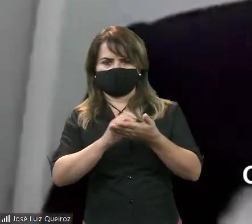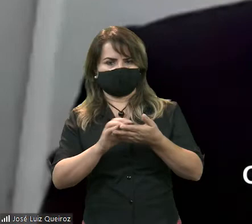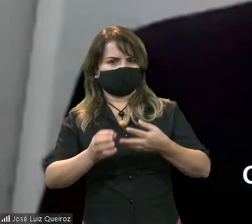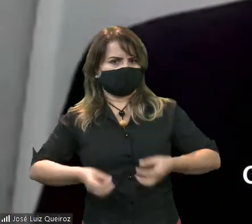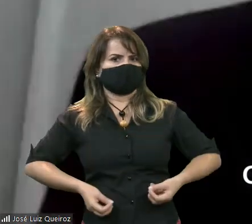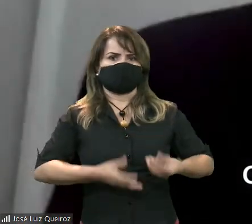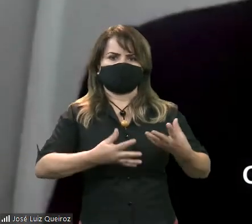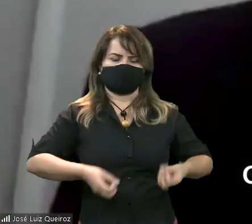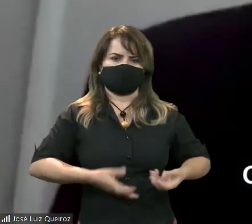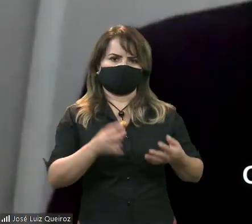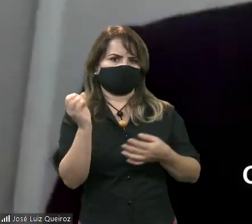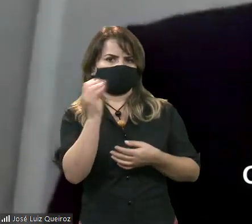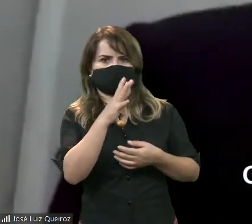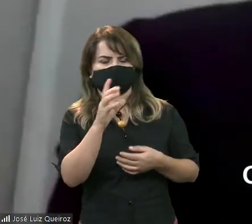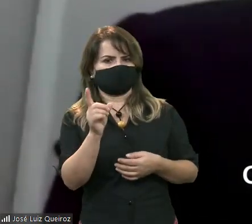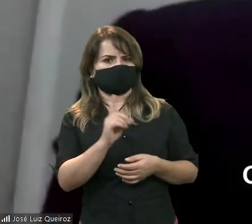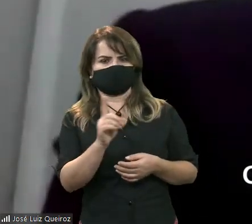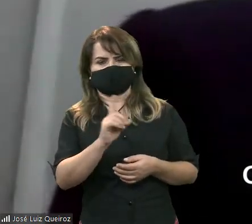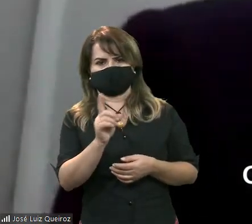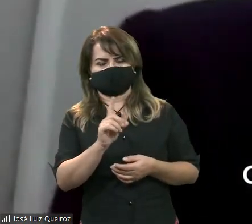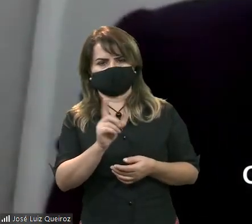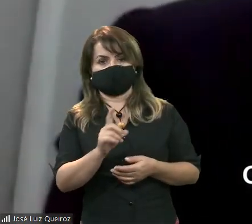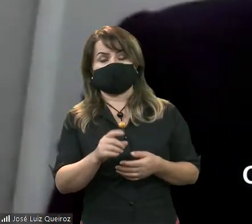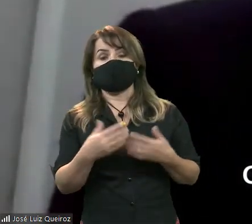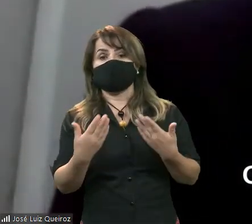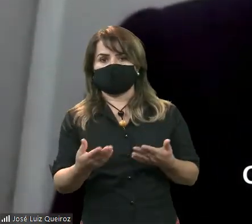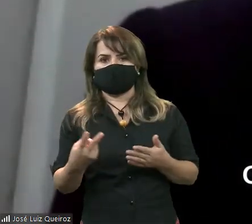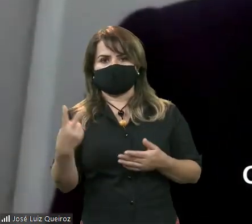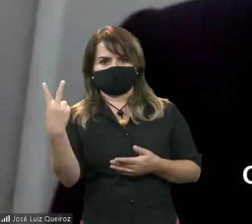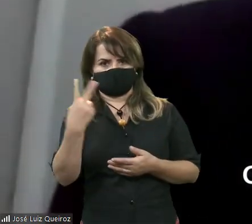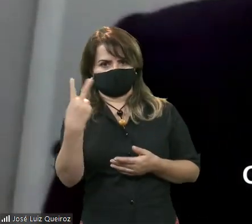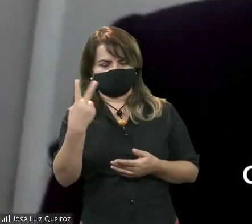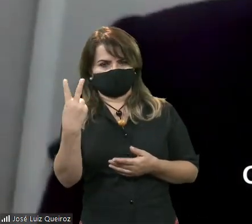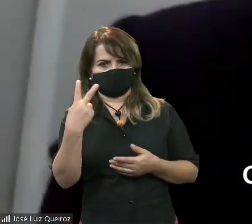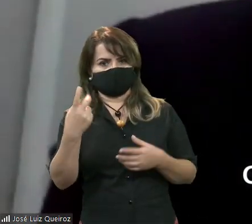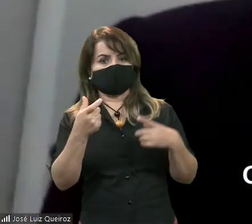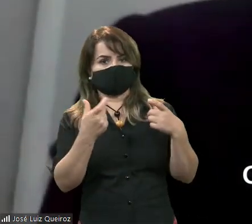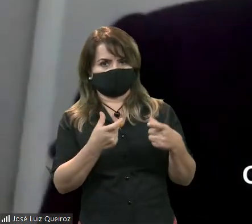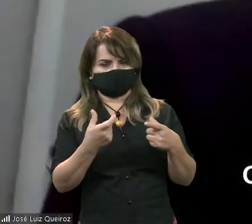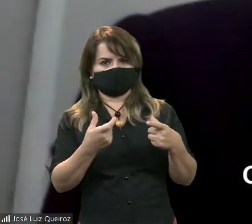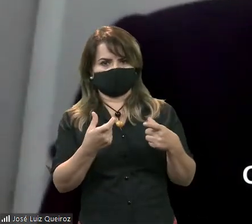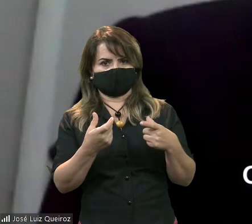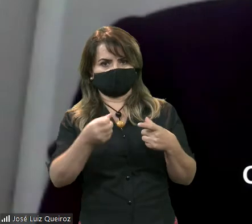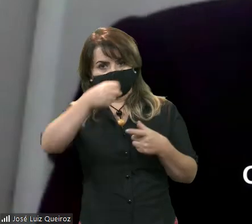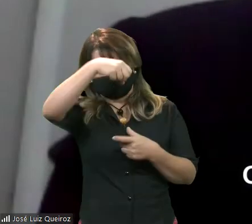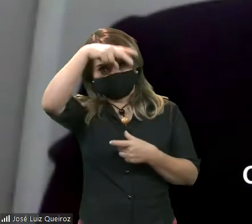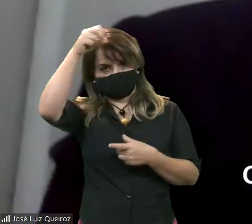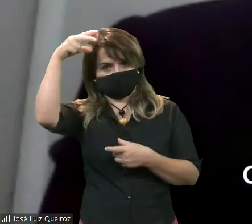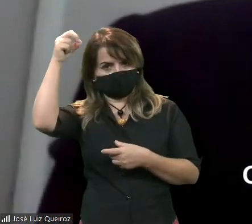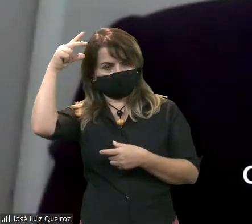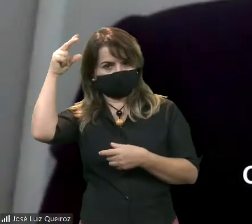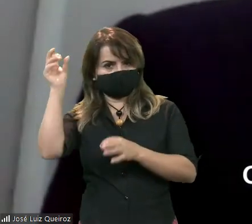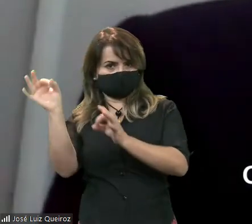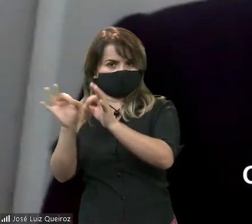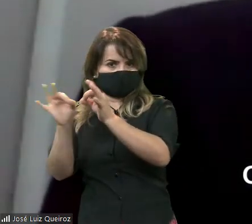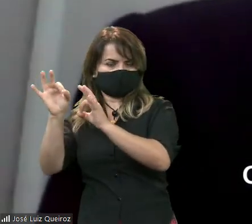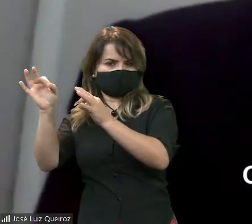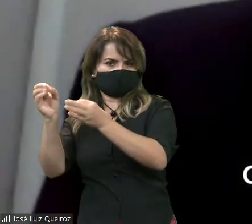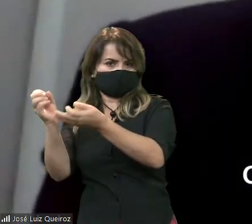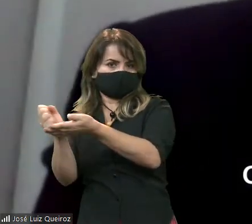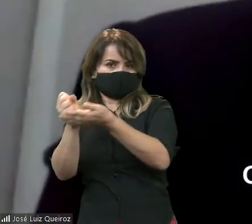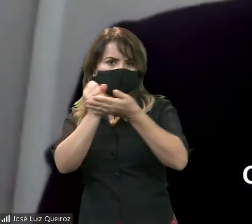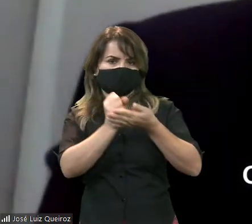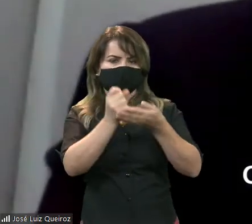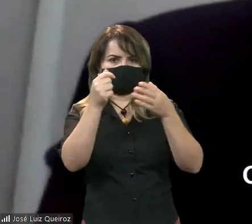despesa com esse projeto. Segundo lugar, foi o prefeito que mandou o projeto e aqui eu concordo absolutamente com